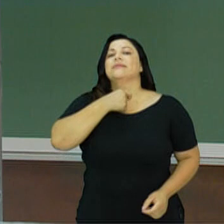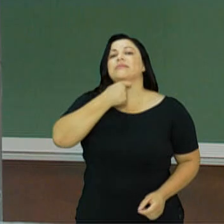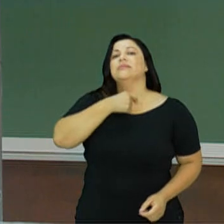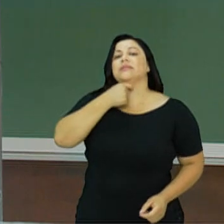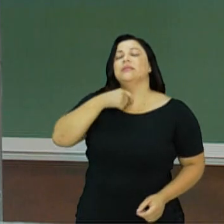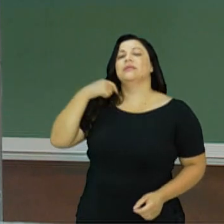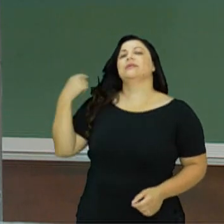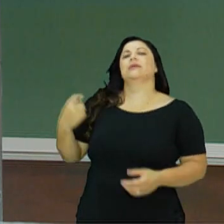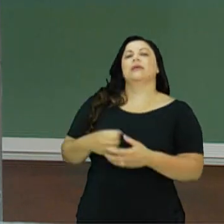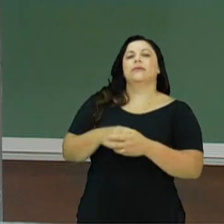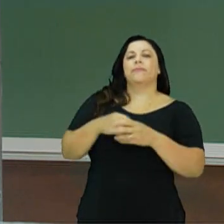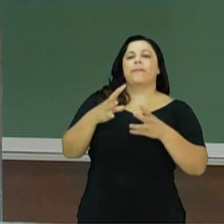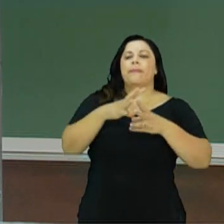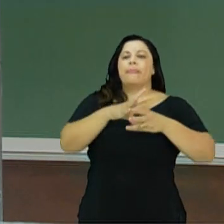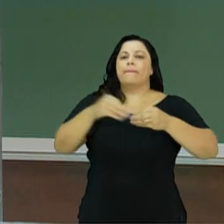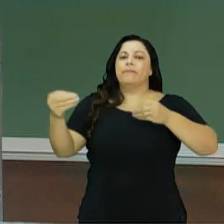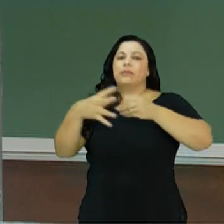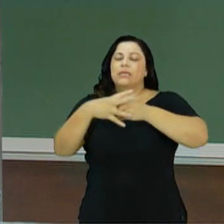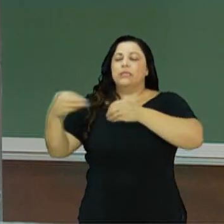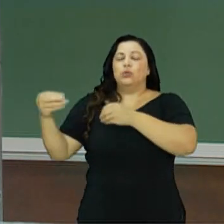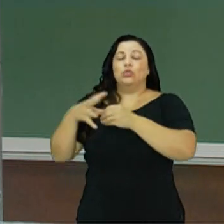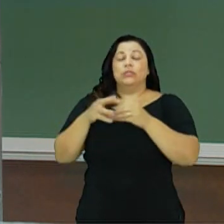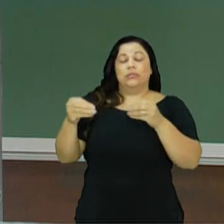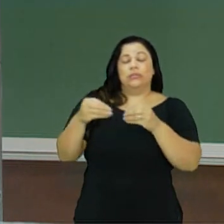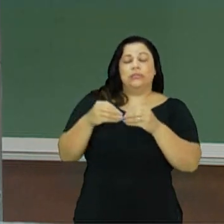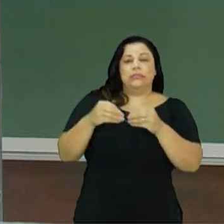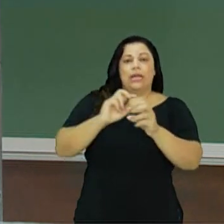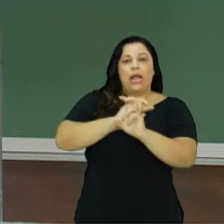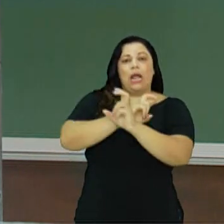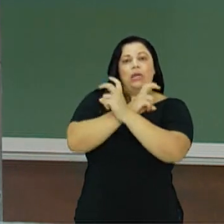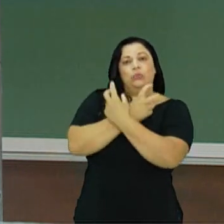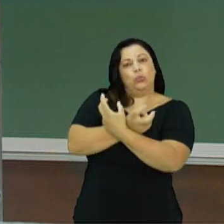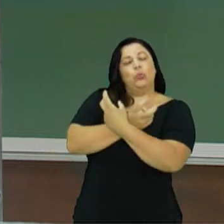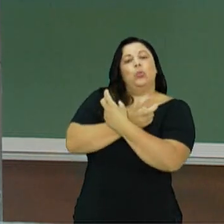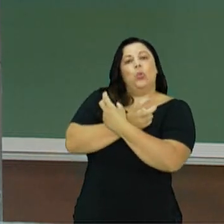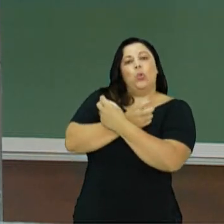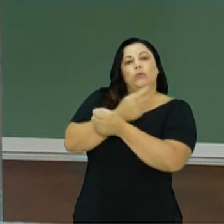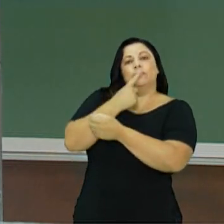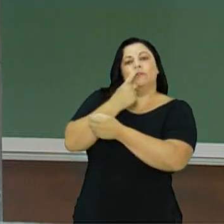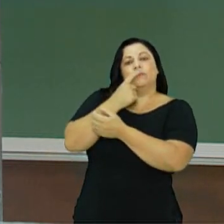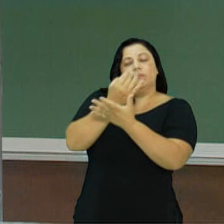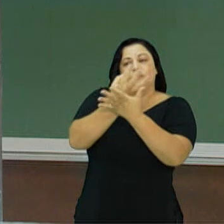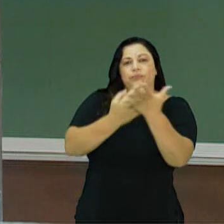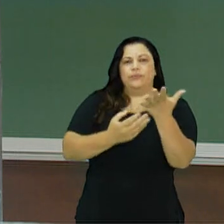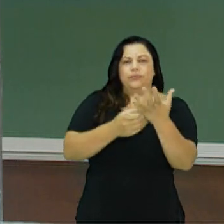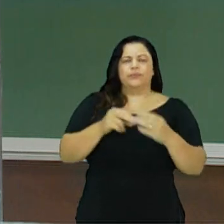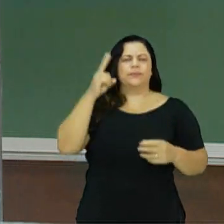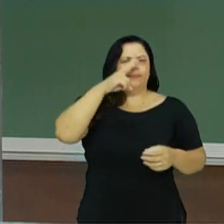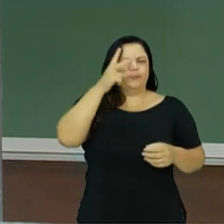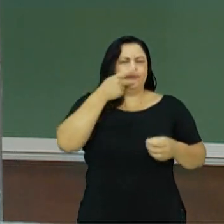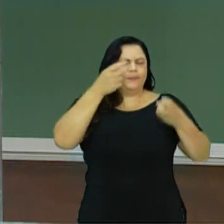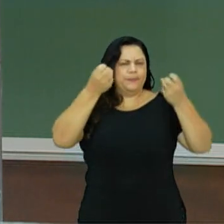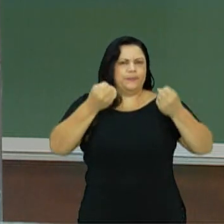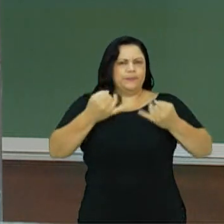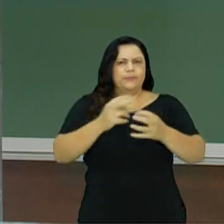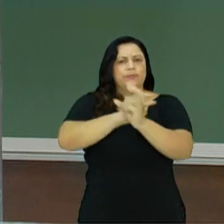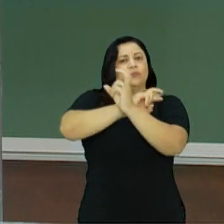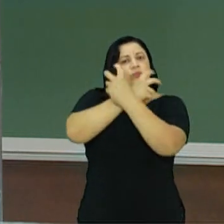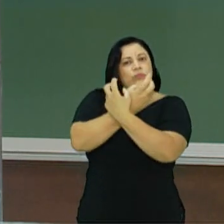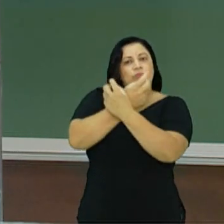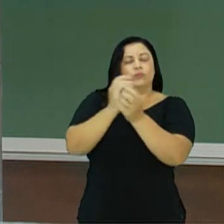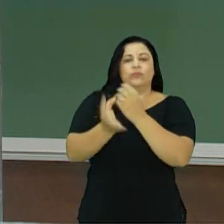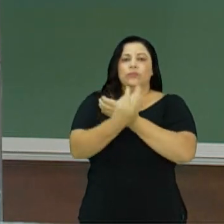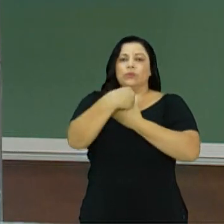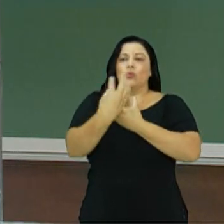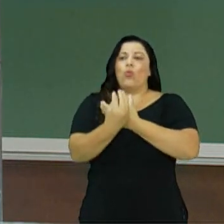cálcio do osso e lançar no sangue. Lembra que eu falei, né, que o osso é uma ótima reserva de cálcio para o organismo. No momento certo